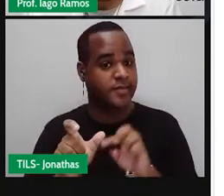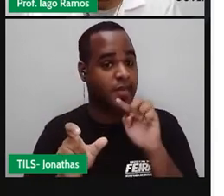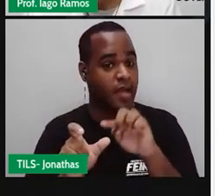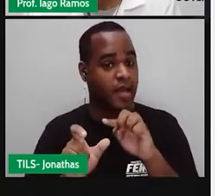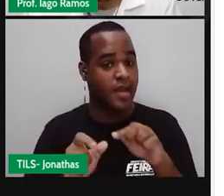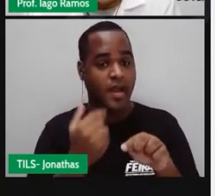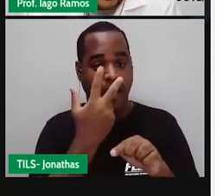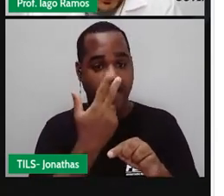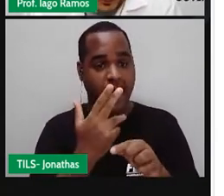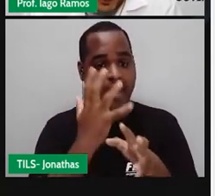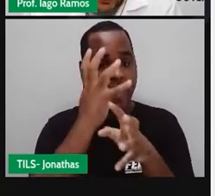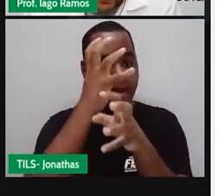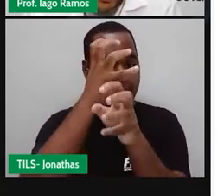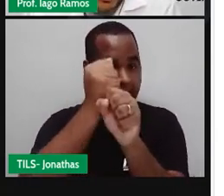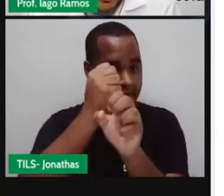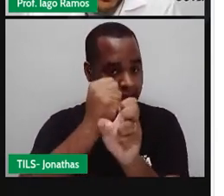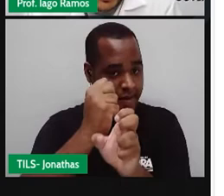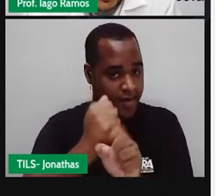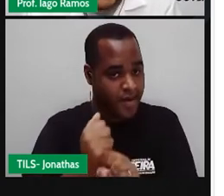é a mesma